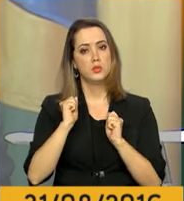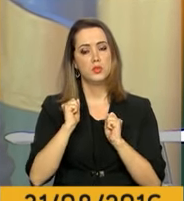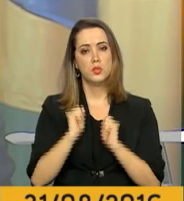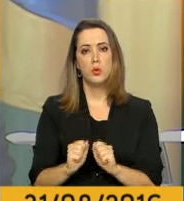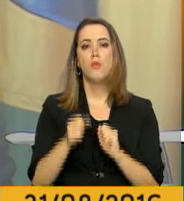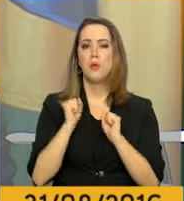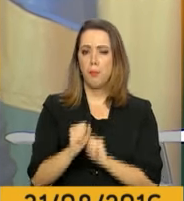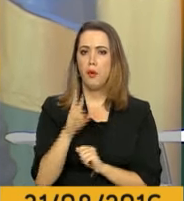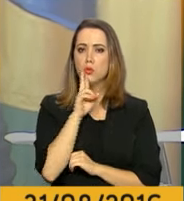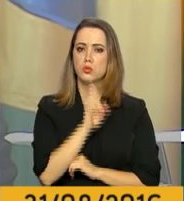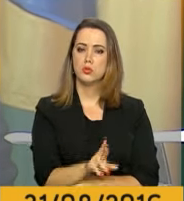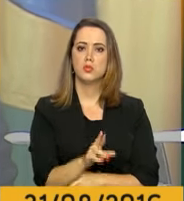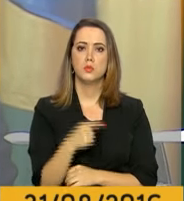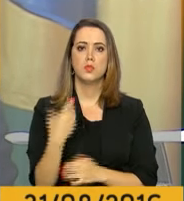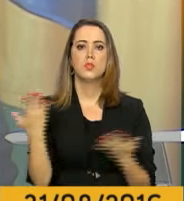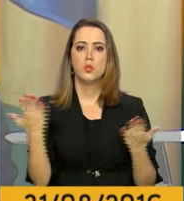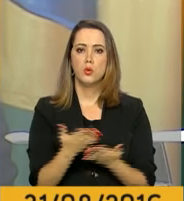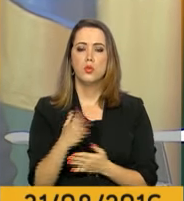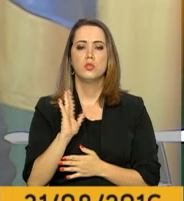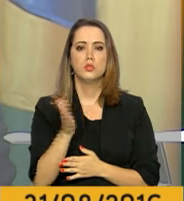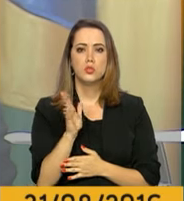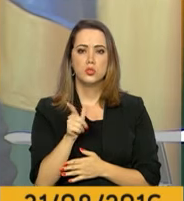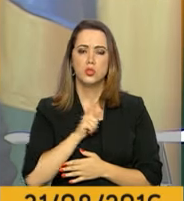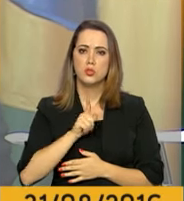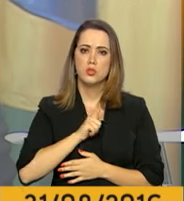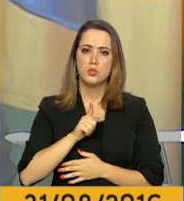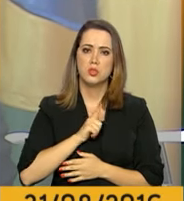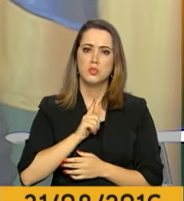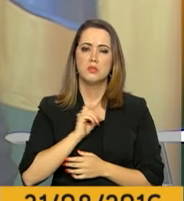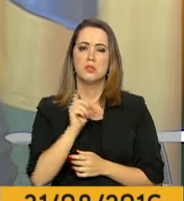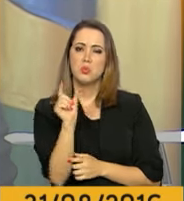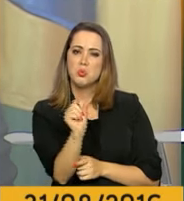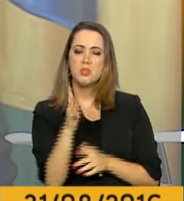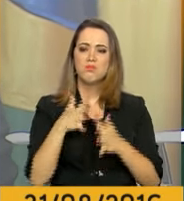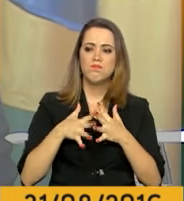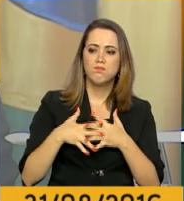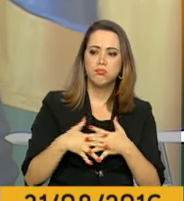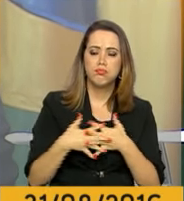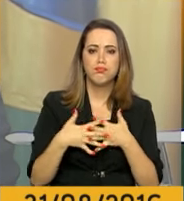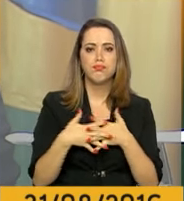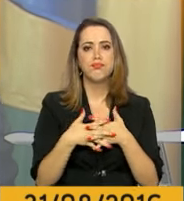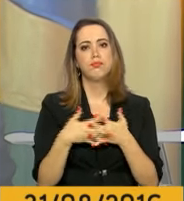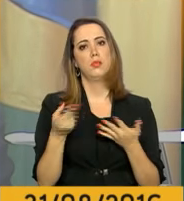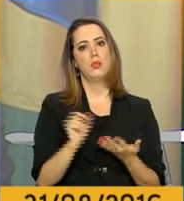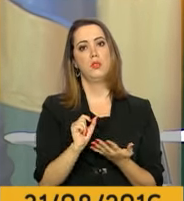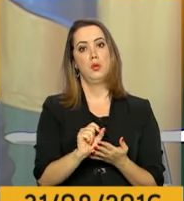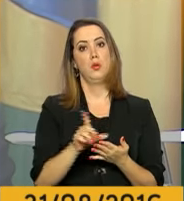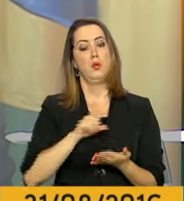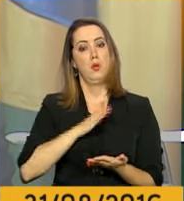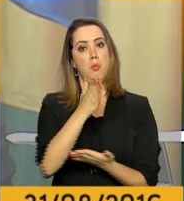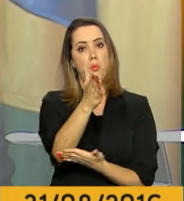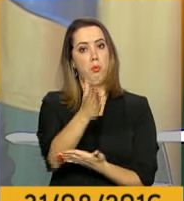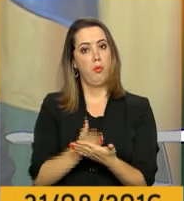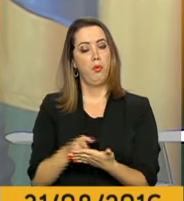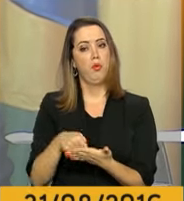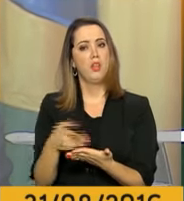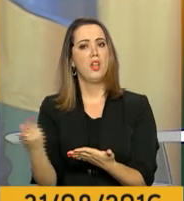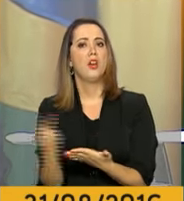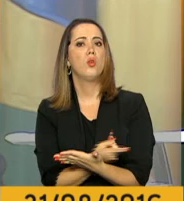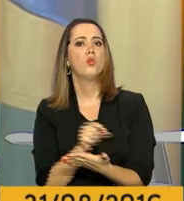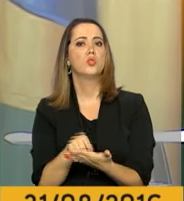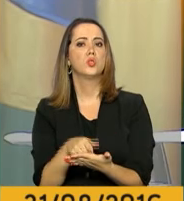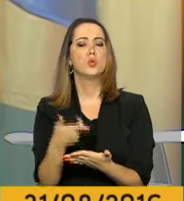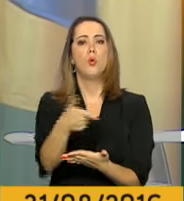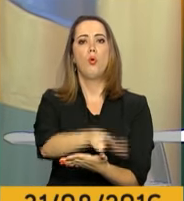responder. Não é? Hoje nós tivemos um pequeno embaraço, até na base governamental, em face de uma divisão que lá se deu. É